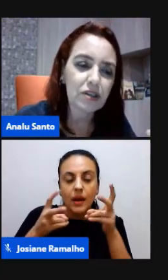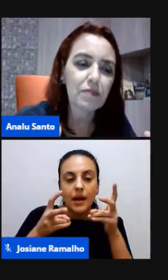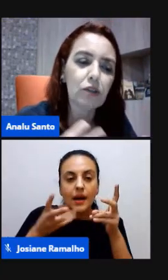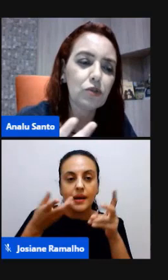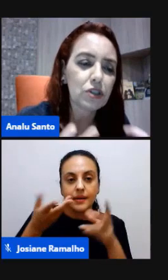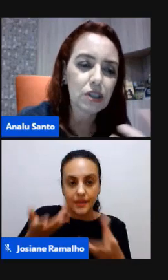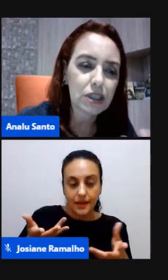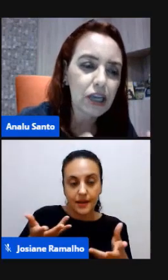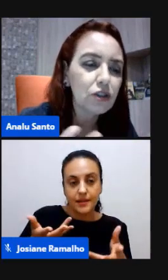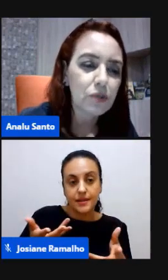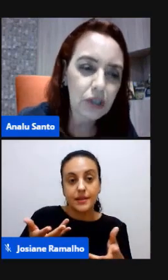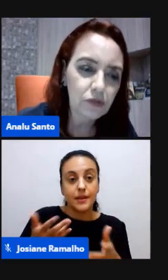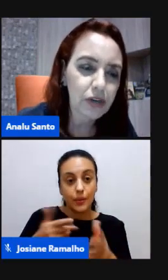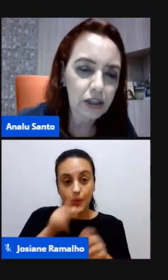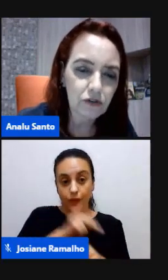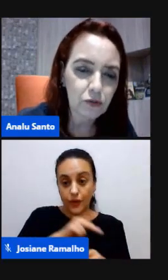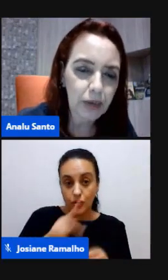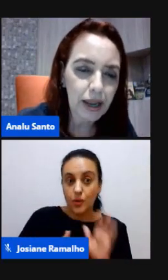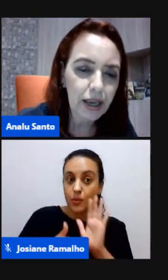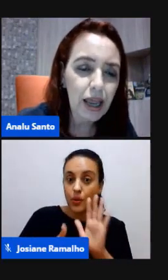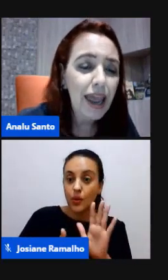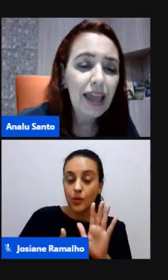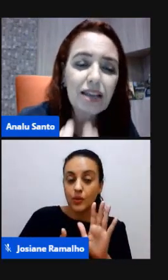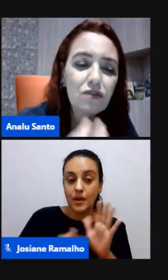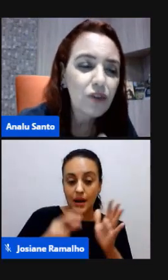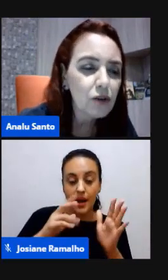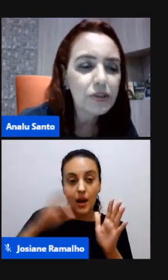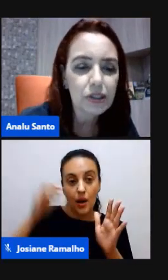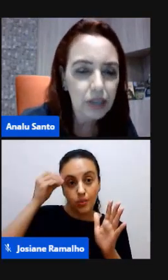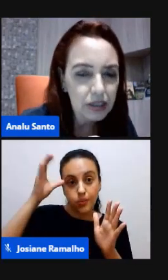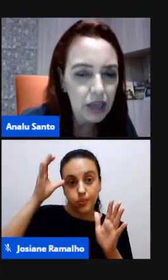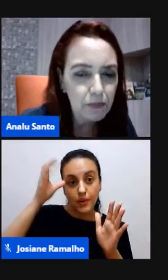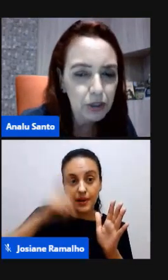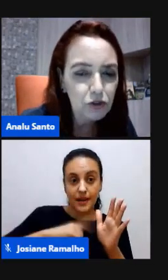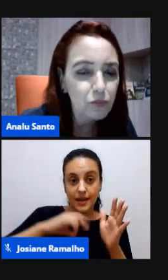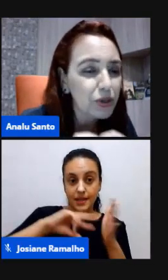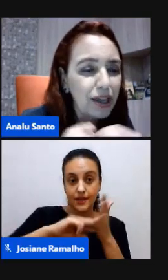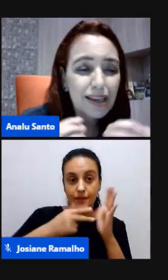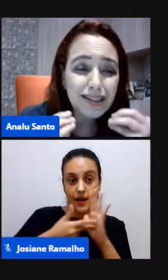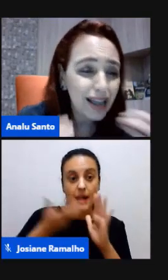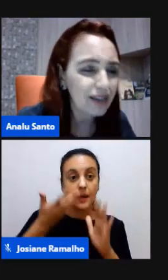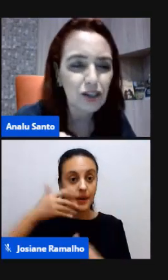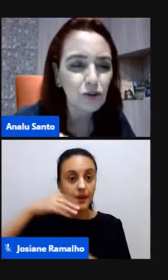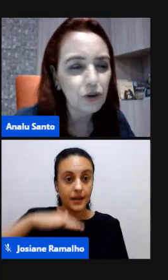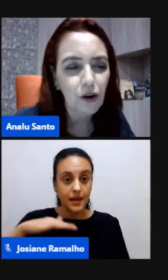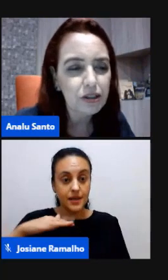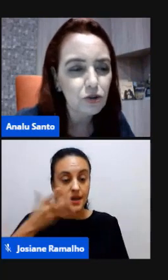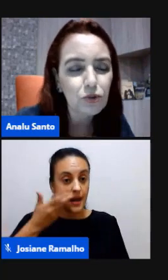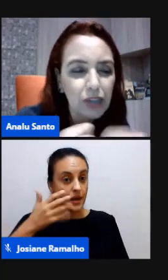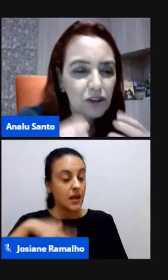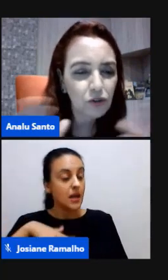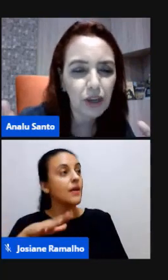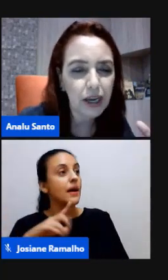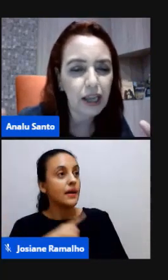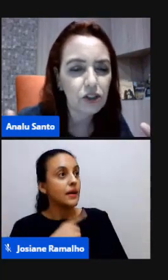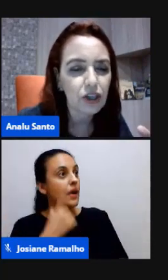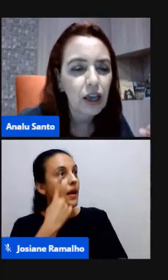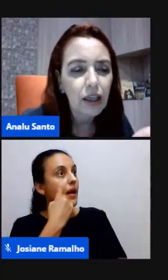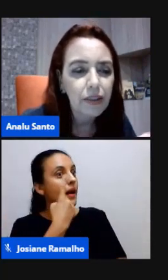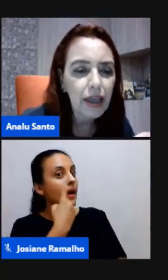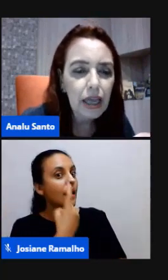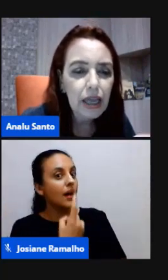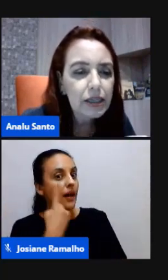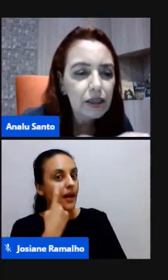em conhecimentos que sejam significativos para ela, elas vão se interessar por isso porque elas nascem curiosas. Tudo que é